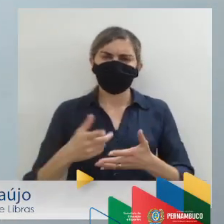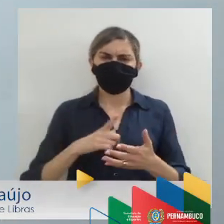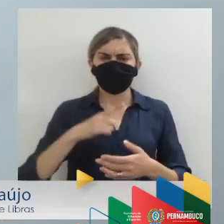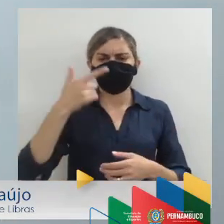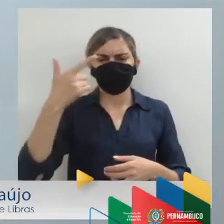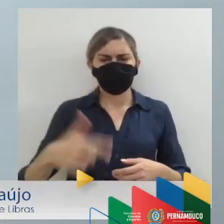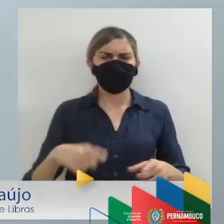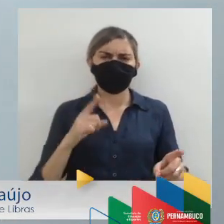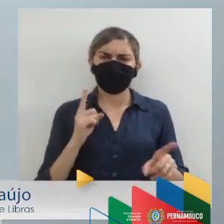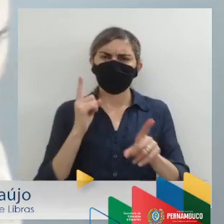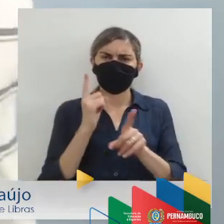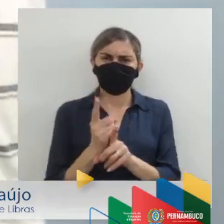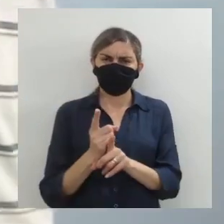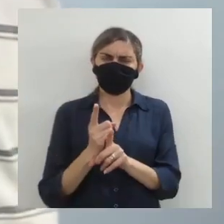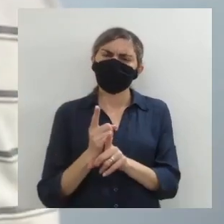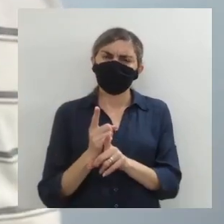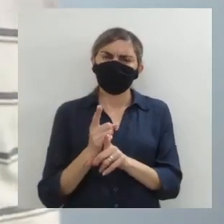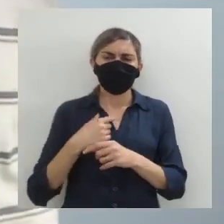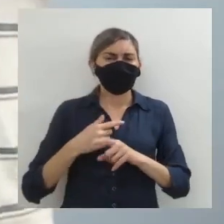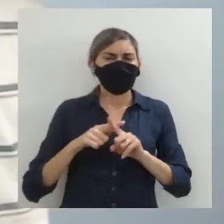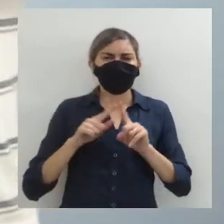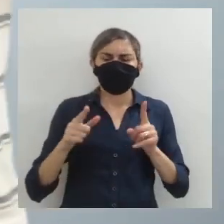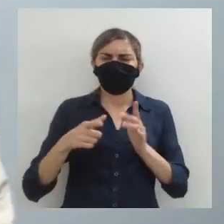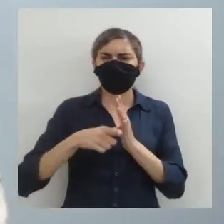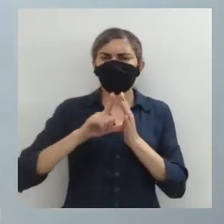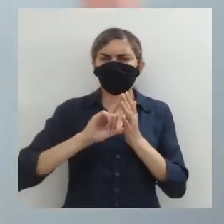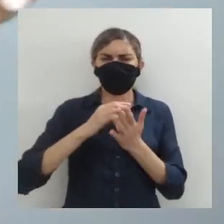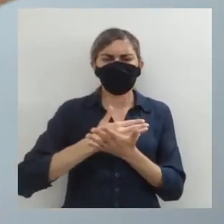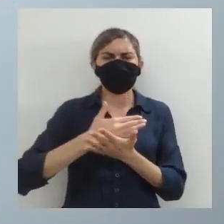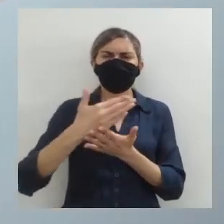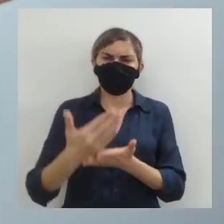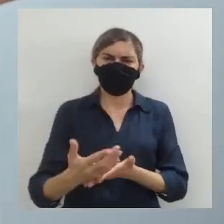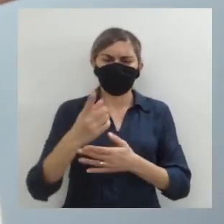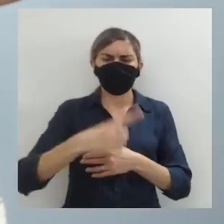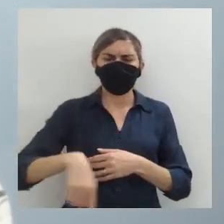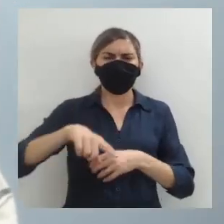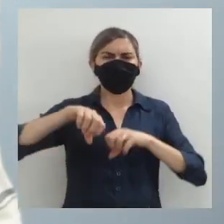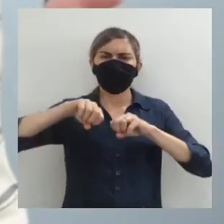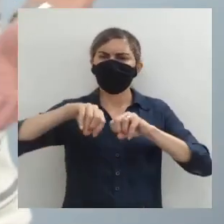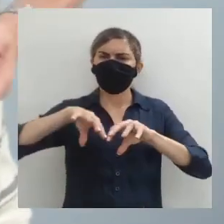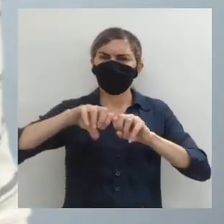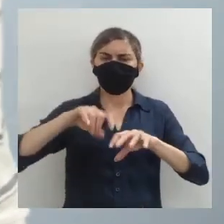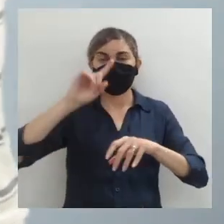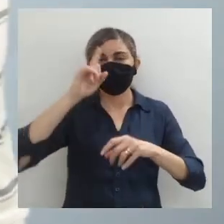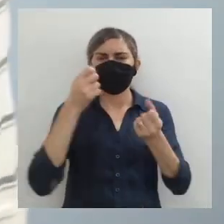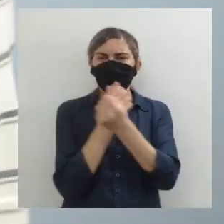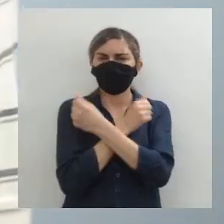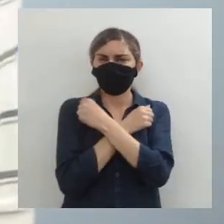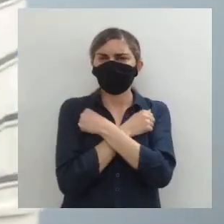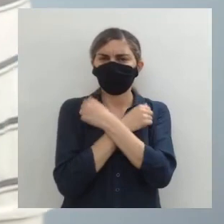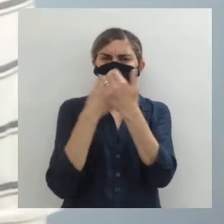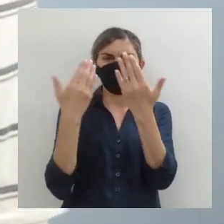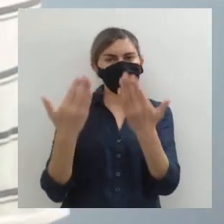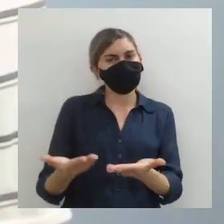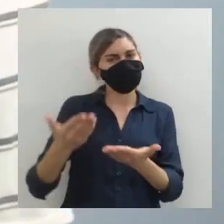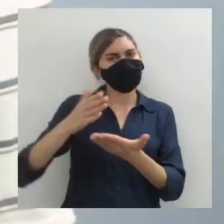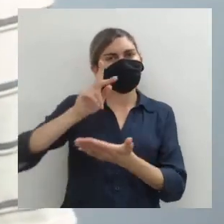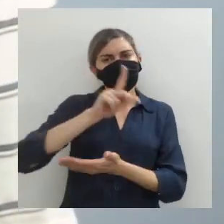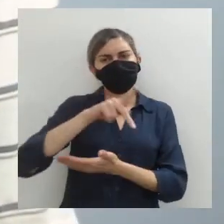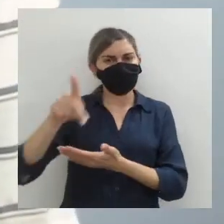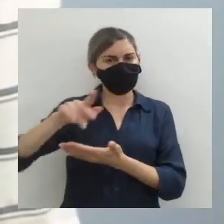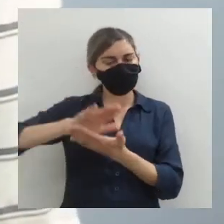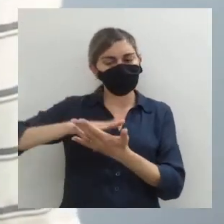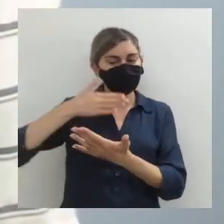mais um encontro, certo? Mas antes de começar a nossa aula, mando um abraço aqui para a nossa